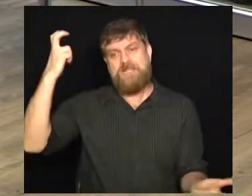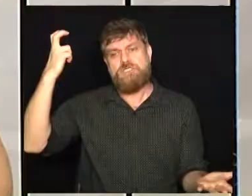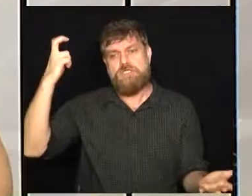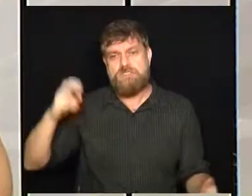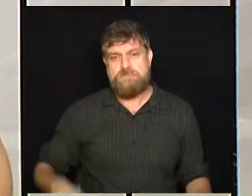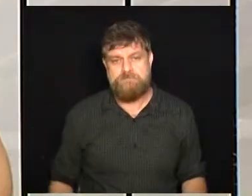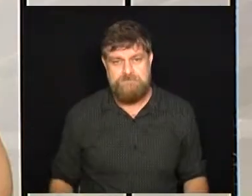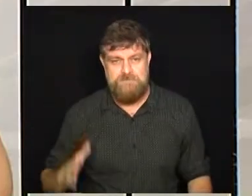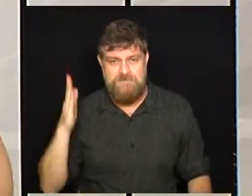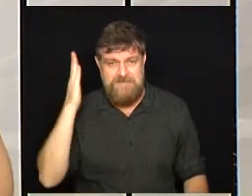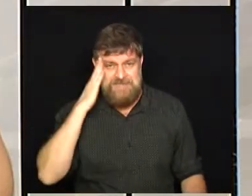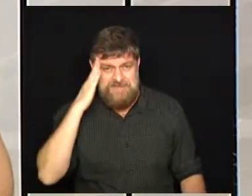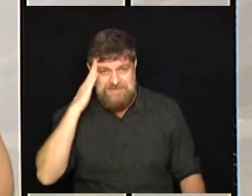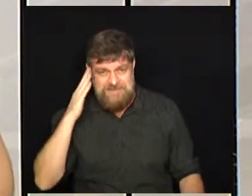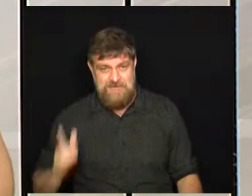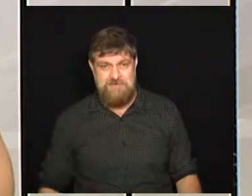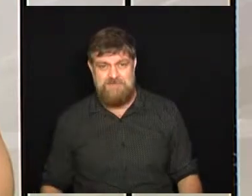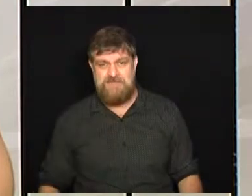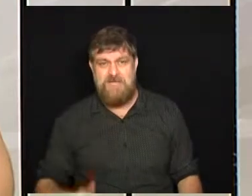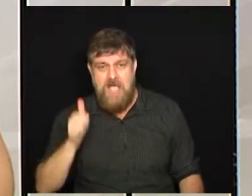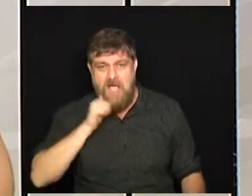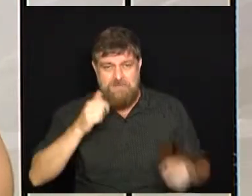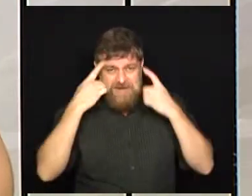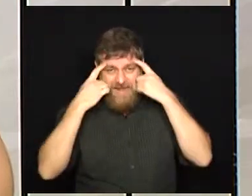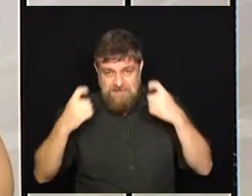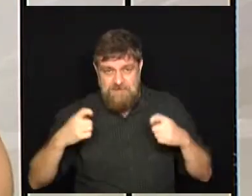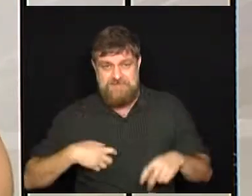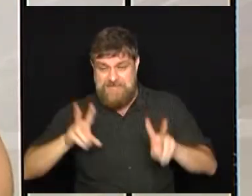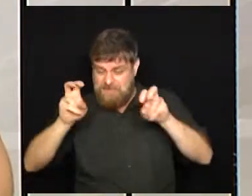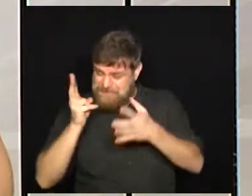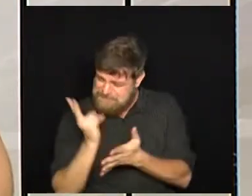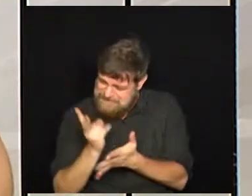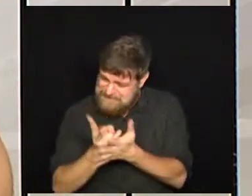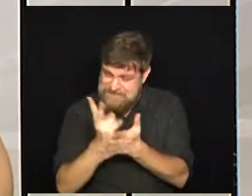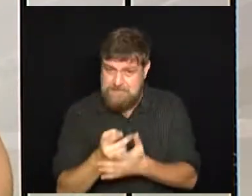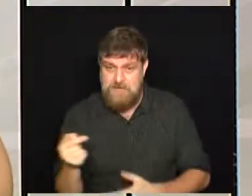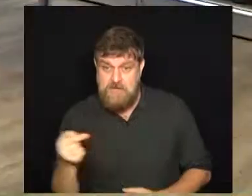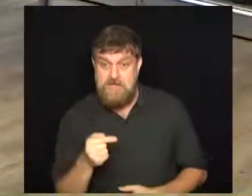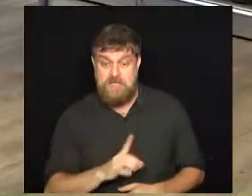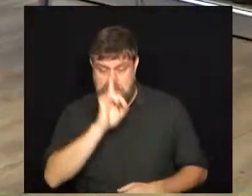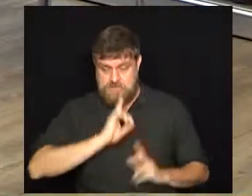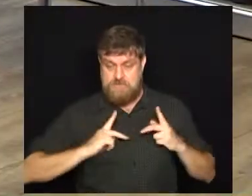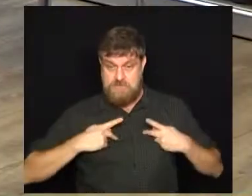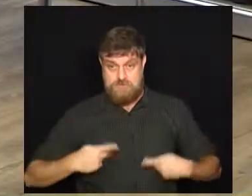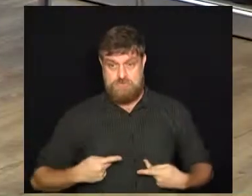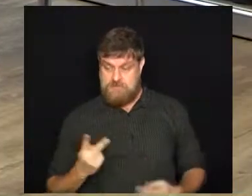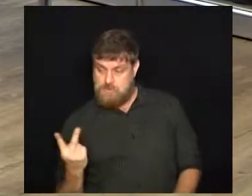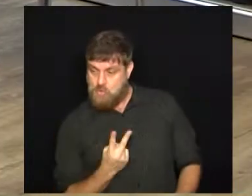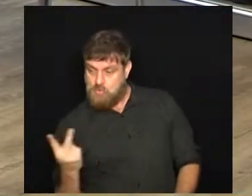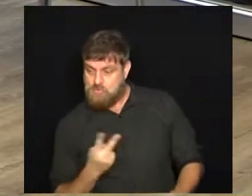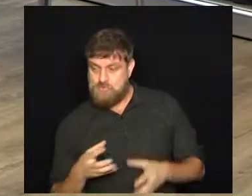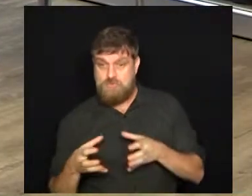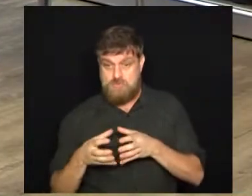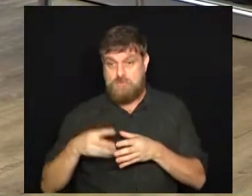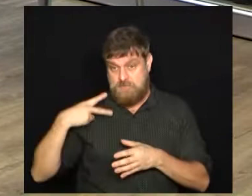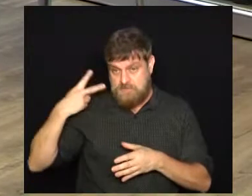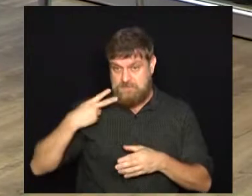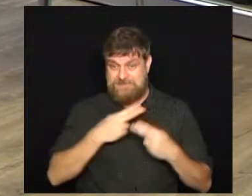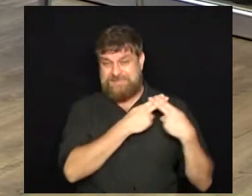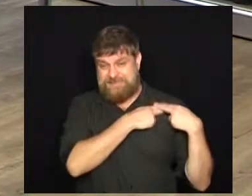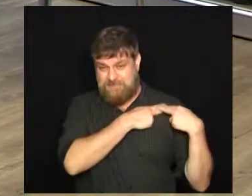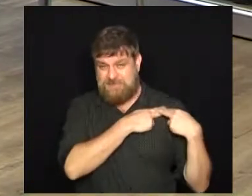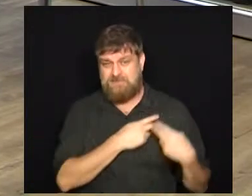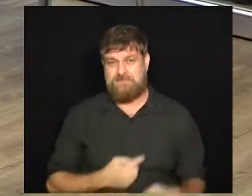contra a mulher é um tema constante da Comissão da Mulher e também da Comissão dos Direitos Humanos, né, vereador? Com certeza. Eu penso